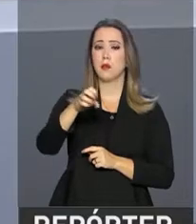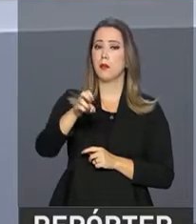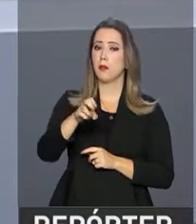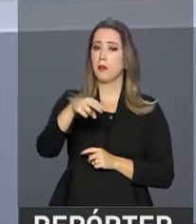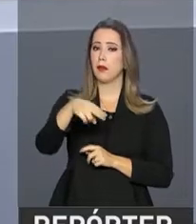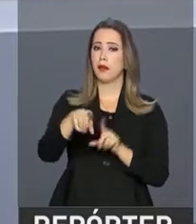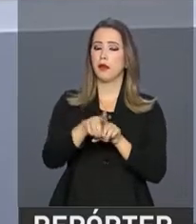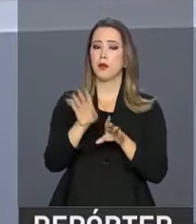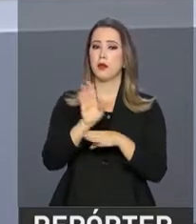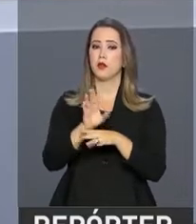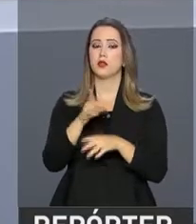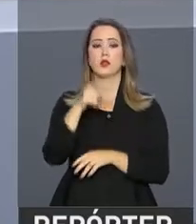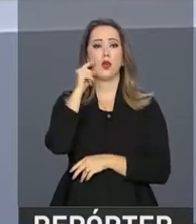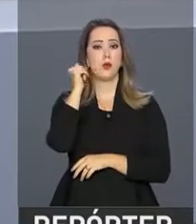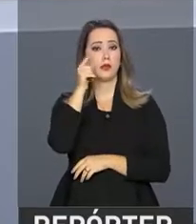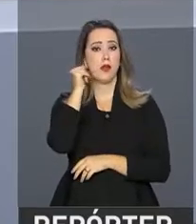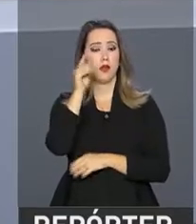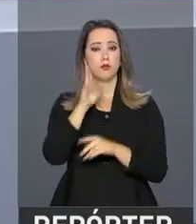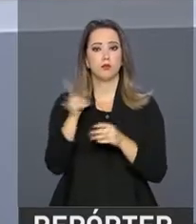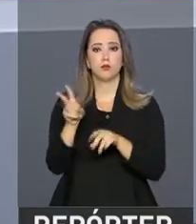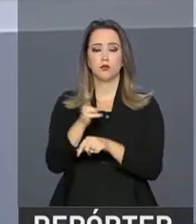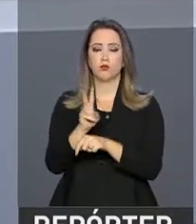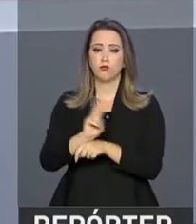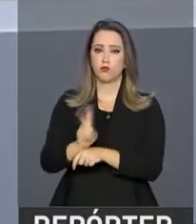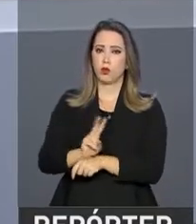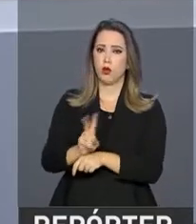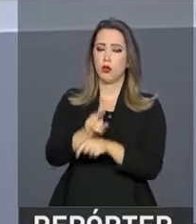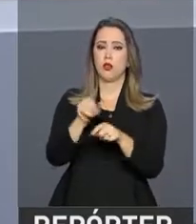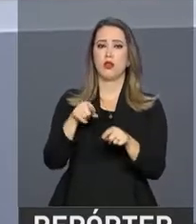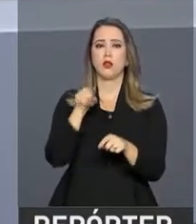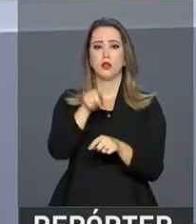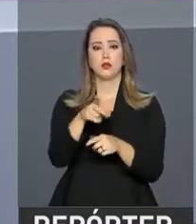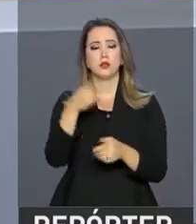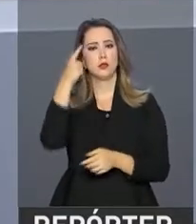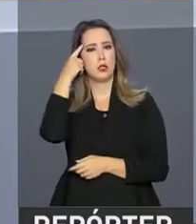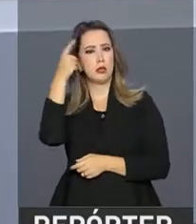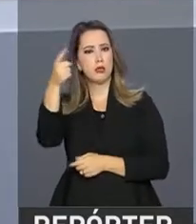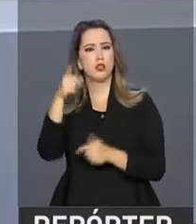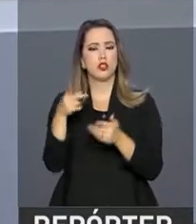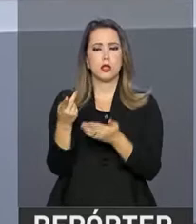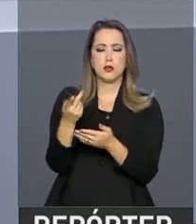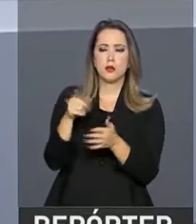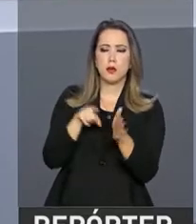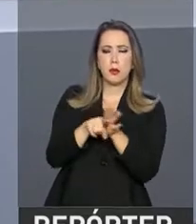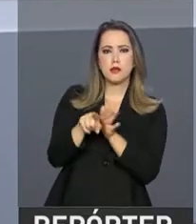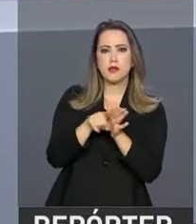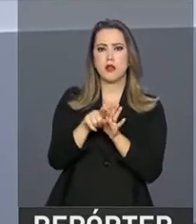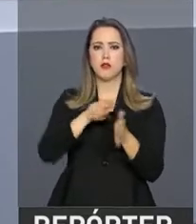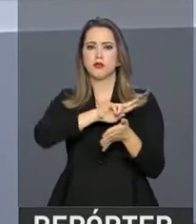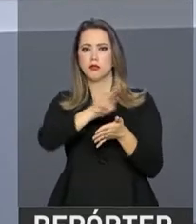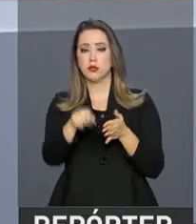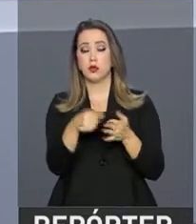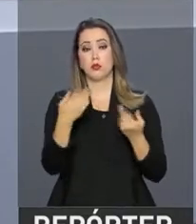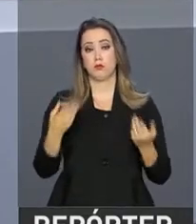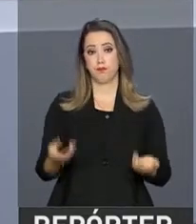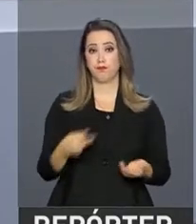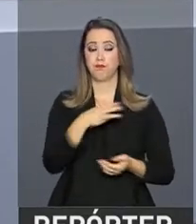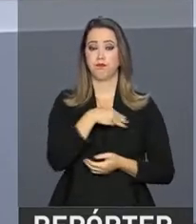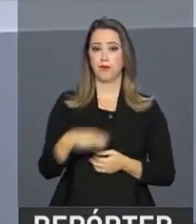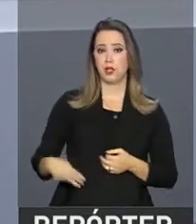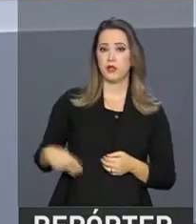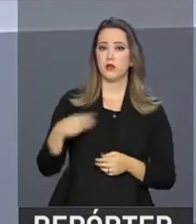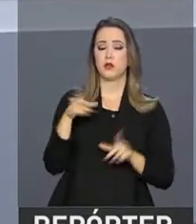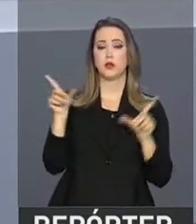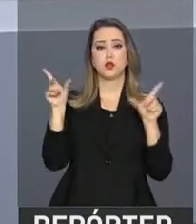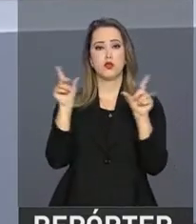o governo do ceará em investigações e ações de inteligência em nota o ministério da justiça informa que esse reforço tem o objetivo de